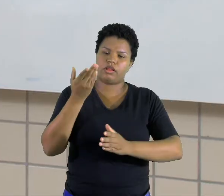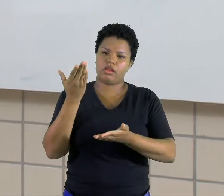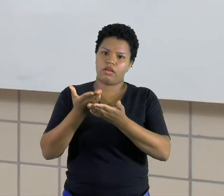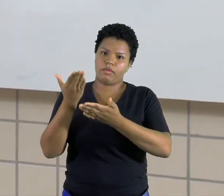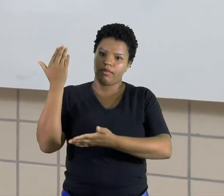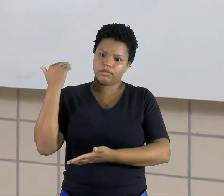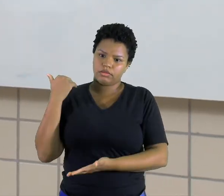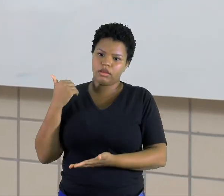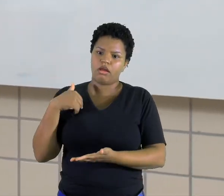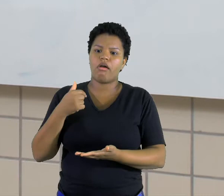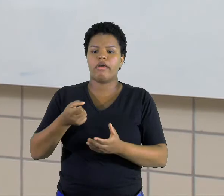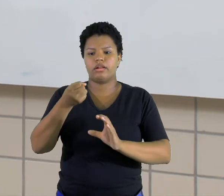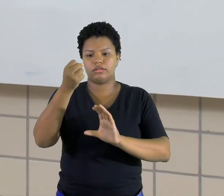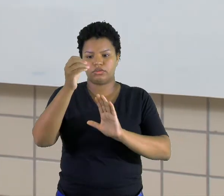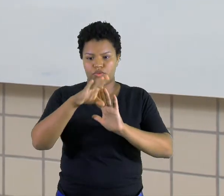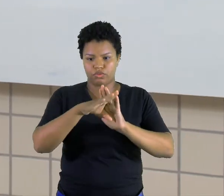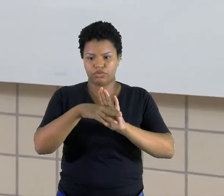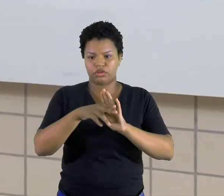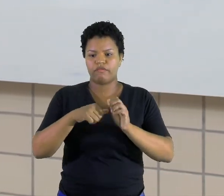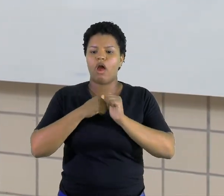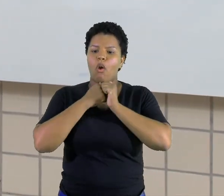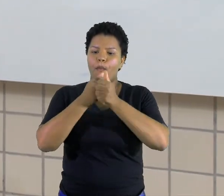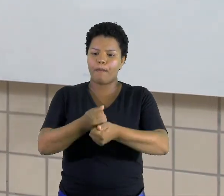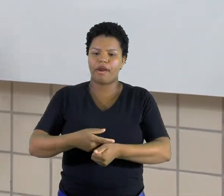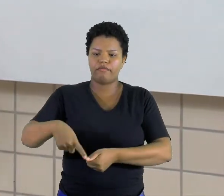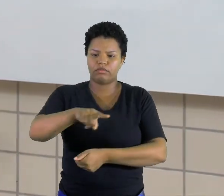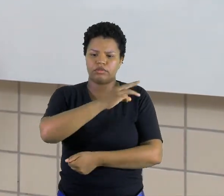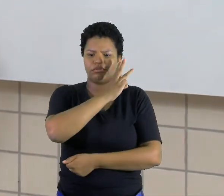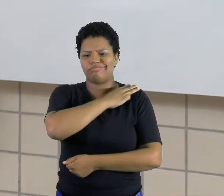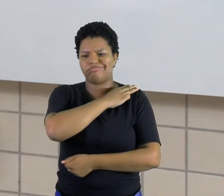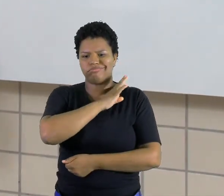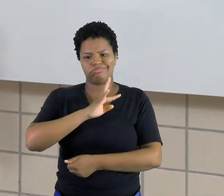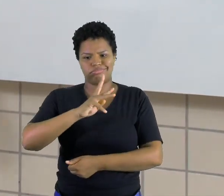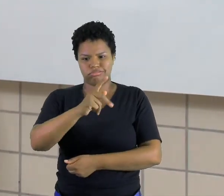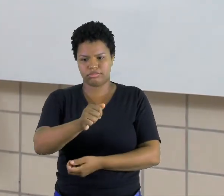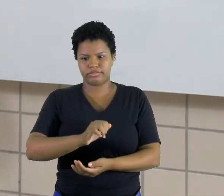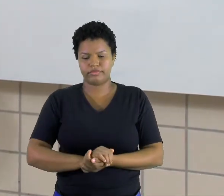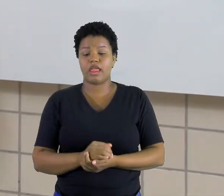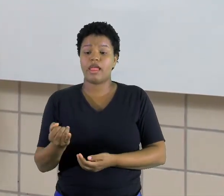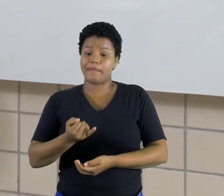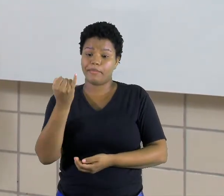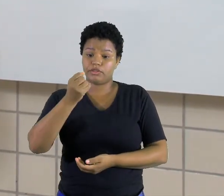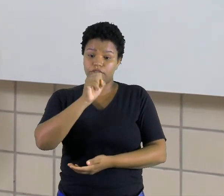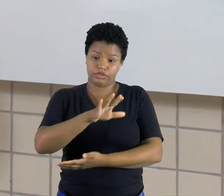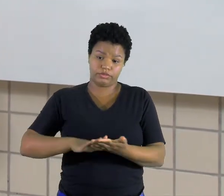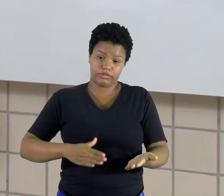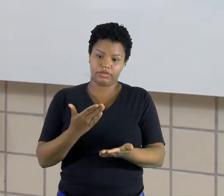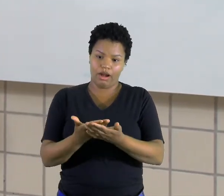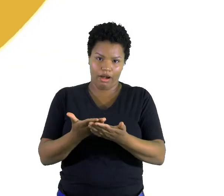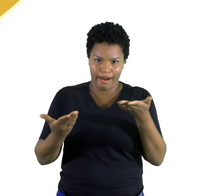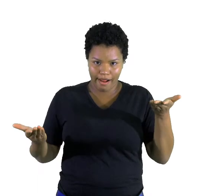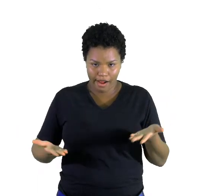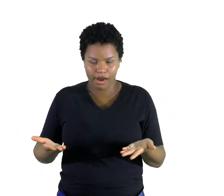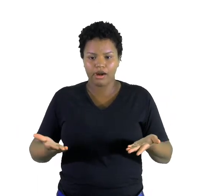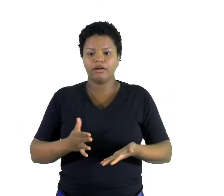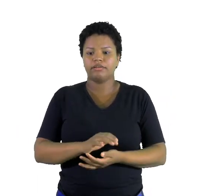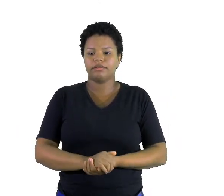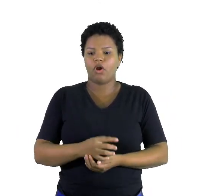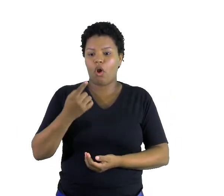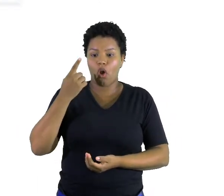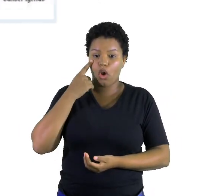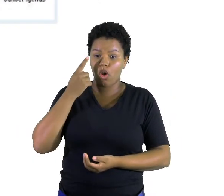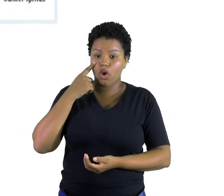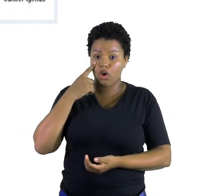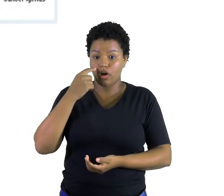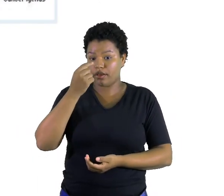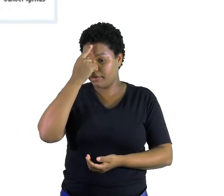definições vão acompanhar vocês no ensino médio inteiro, tá? E vai ser também muito importante para as atividades dessa aula, beleza? Dá uma olhada na imagem